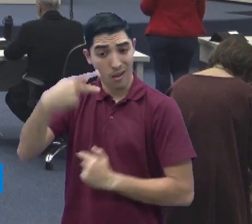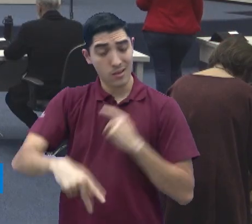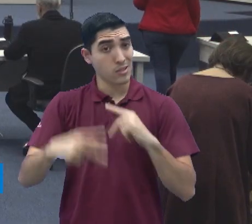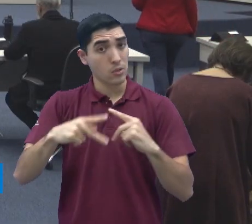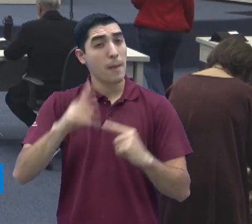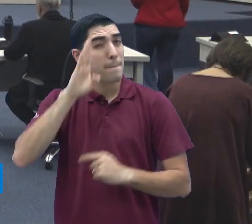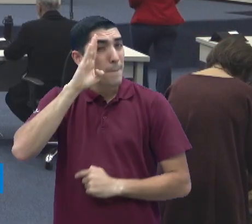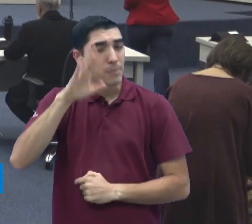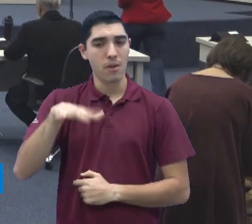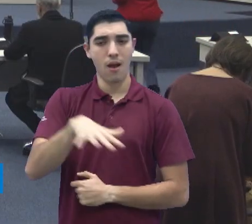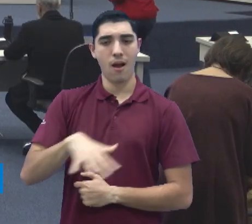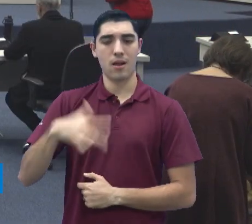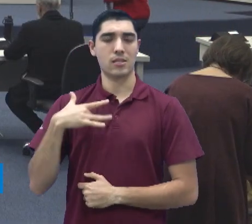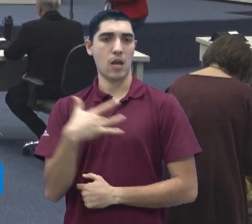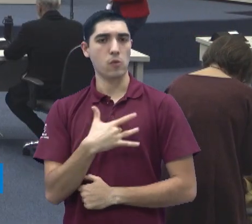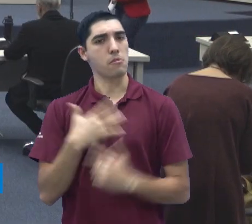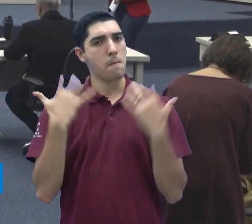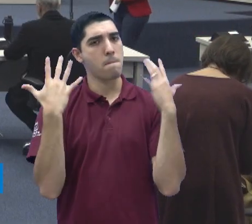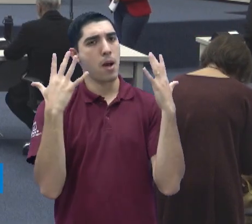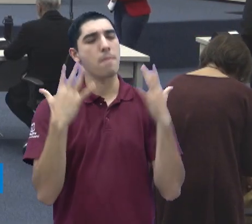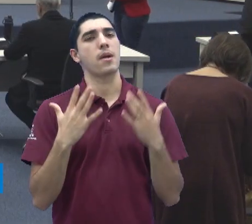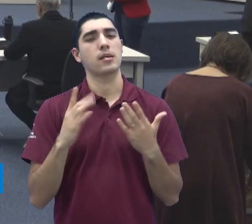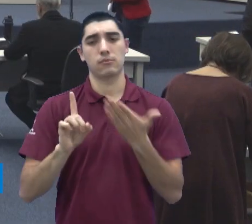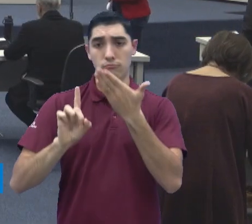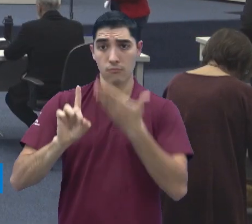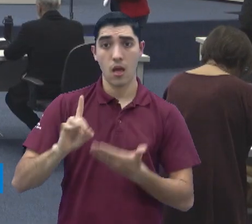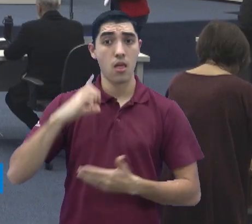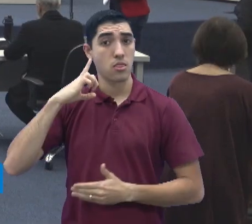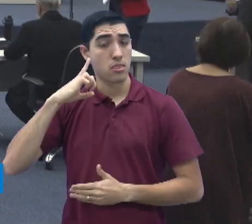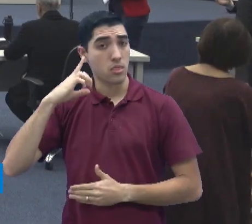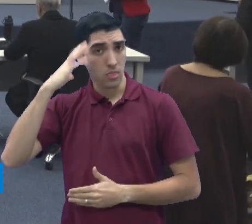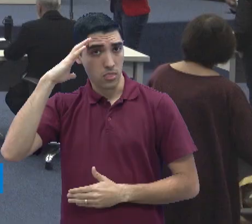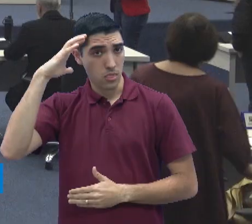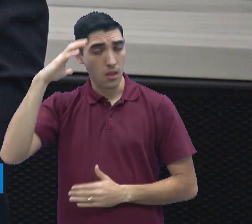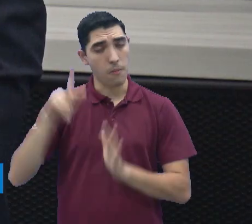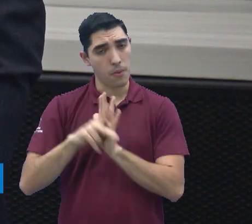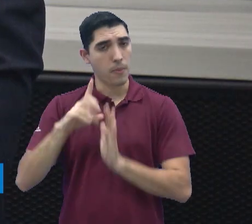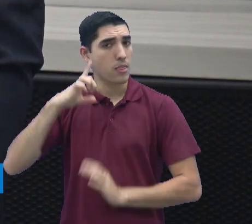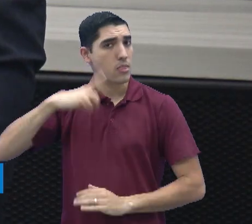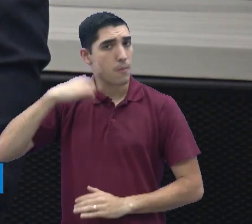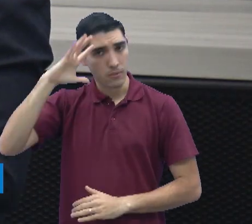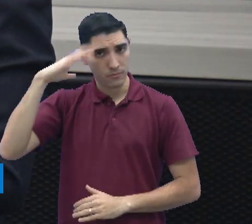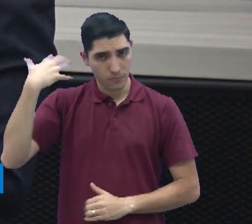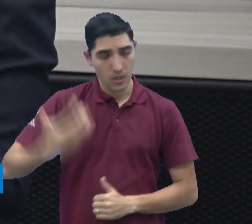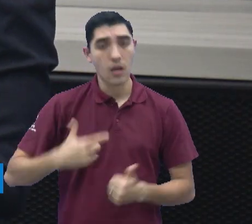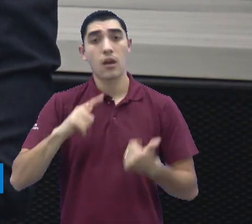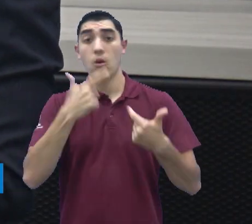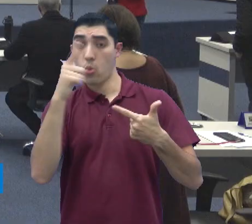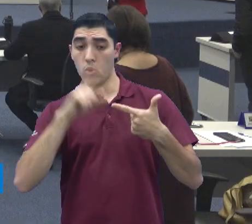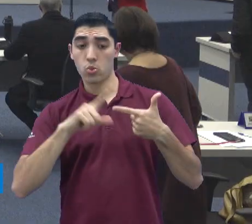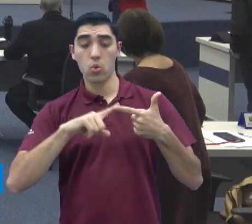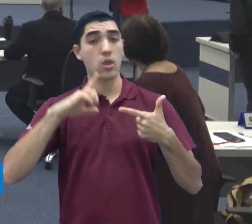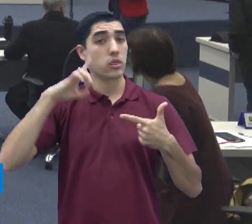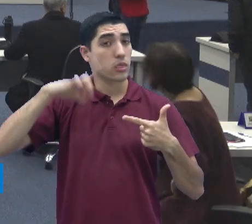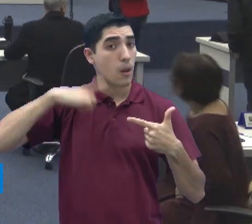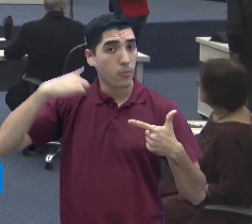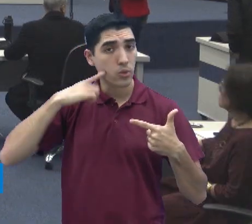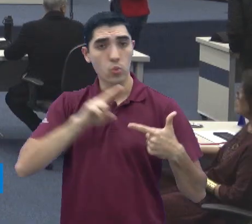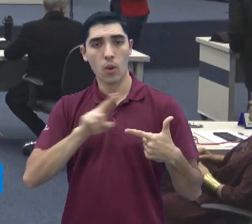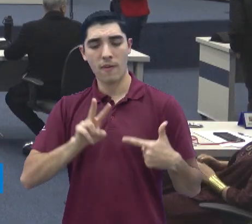Então, parabéns à deputada Letícia Aguiar, e fazer um destaque aqui ao deputado Vinícius de Carvalho, que também